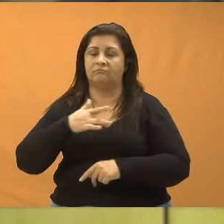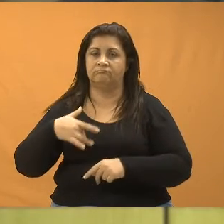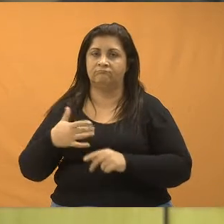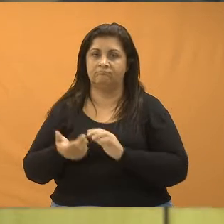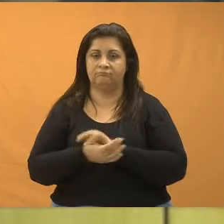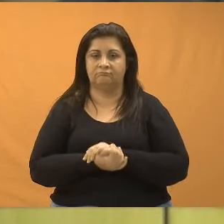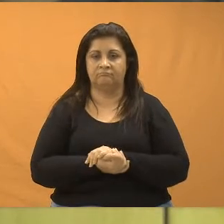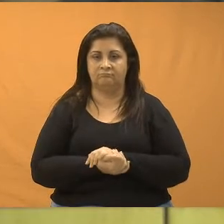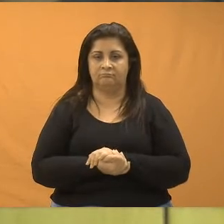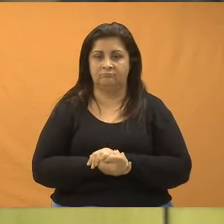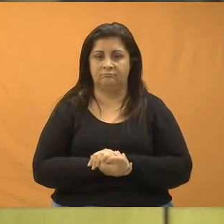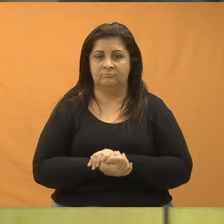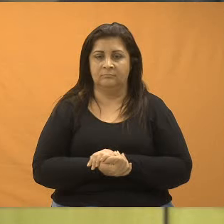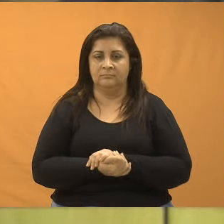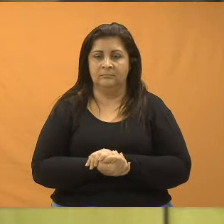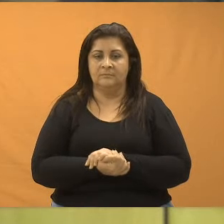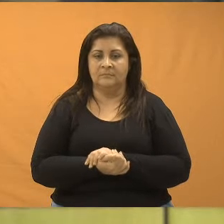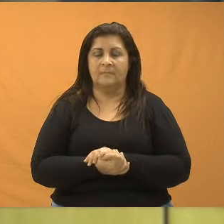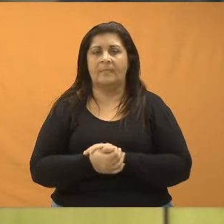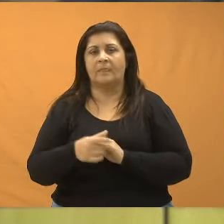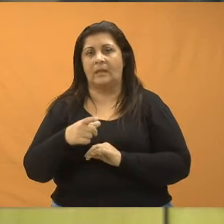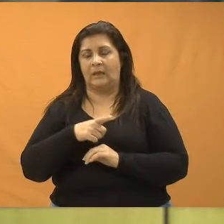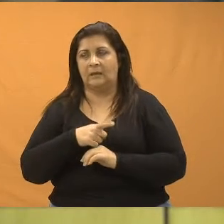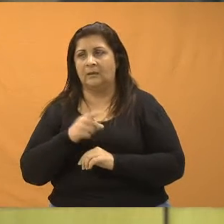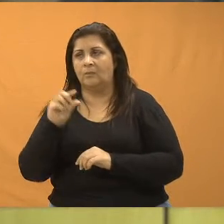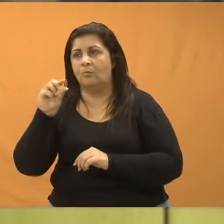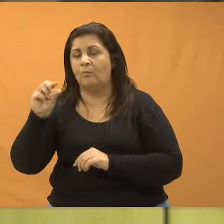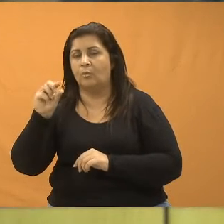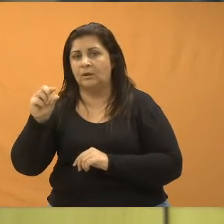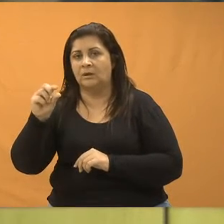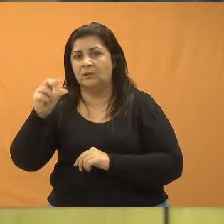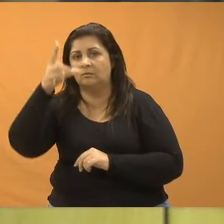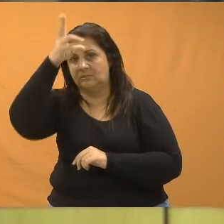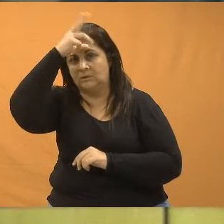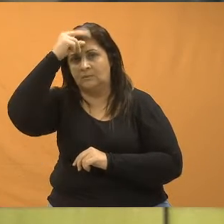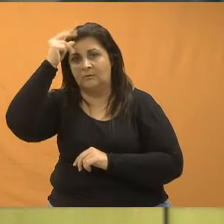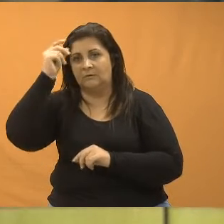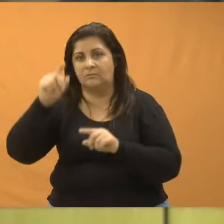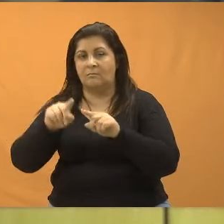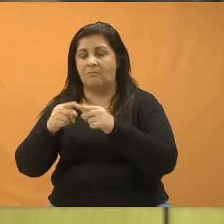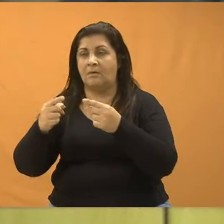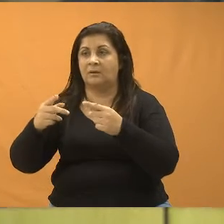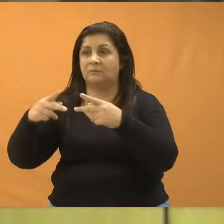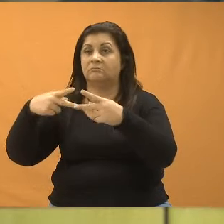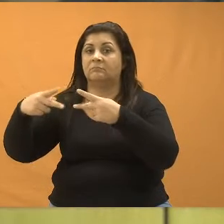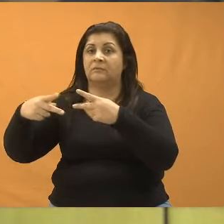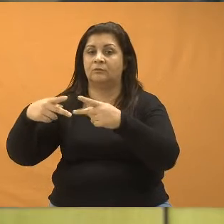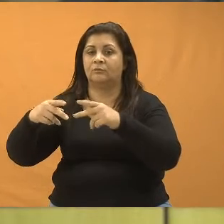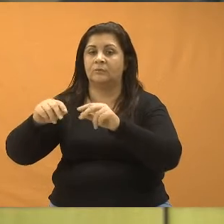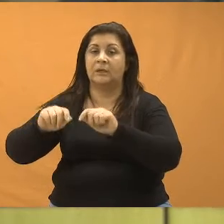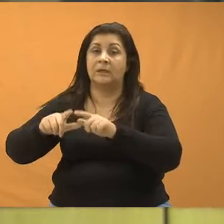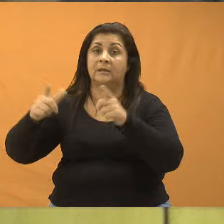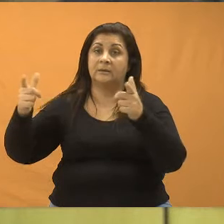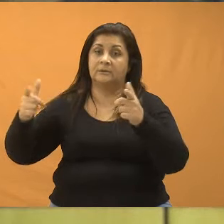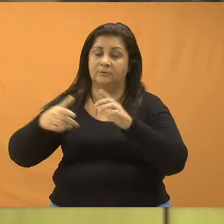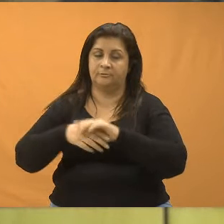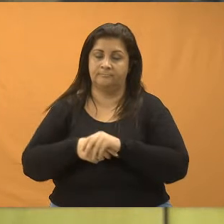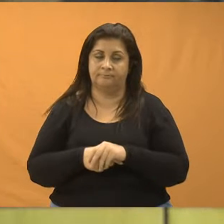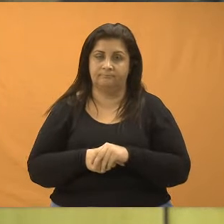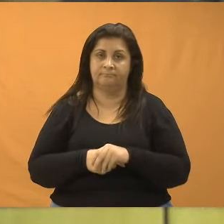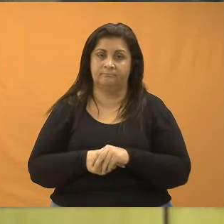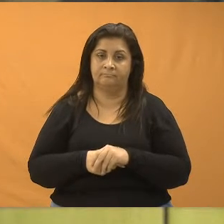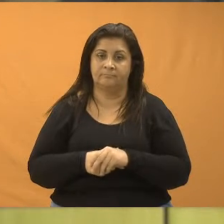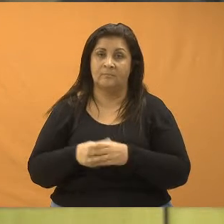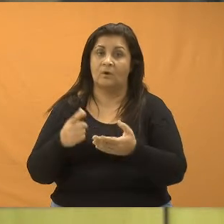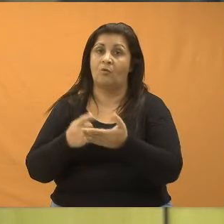José, deve ter alguma coisa a nível municipal, mas o foco maior é aqueles convênios com o governo do Estado, tanto